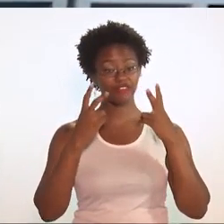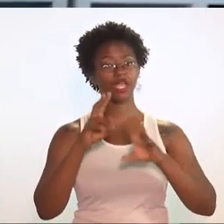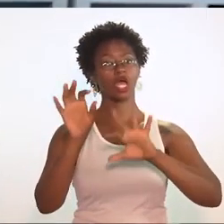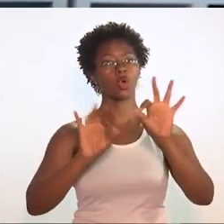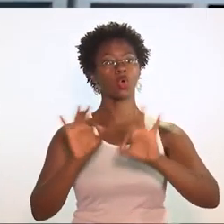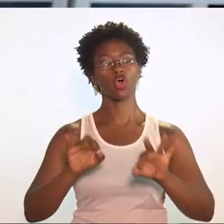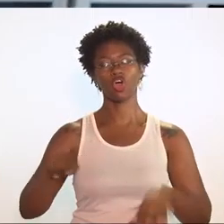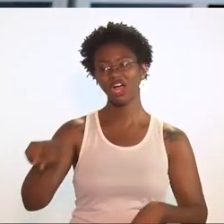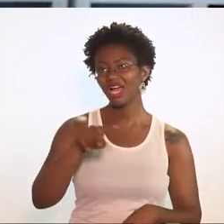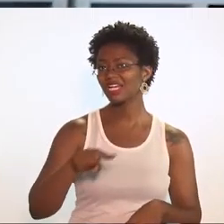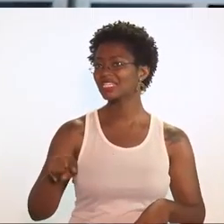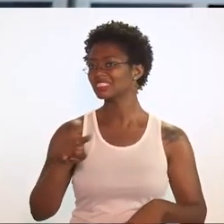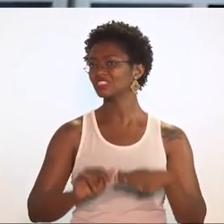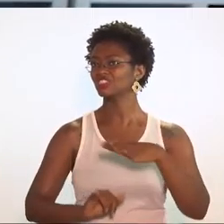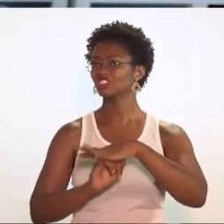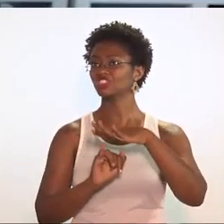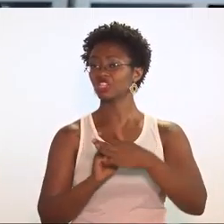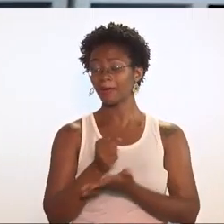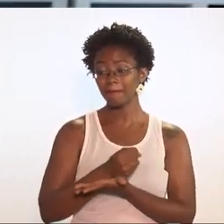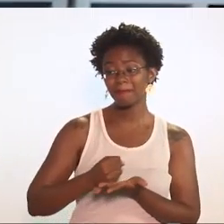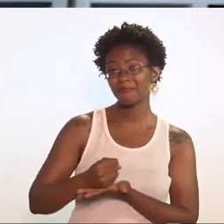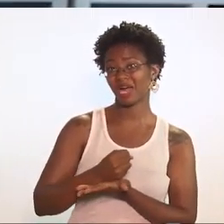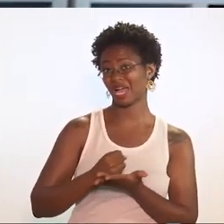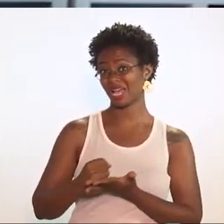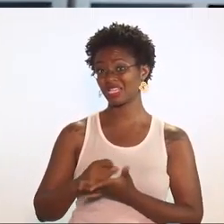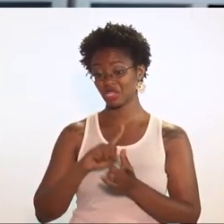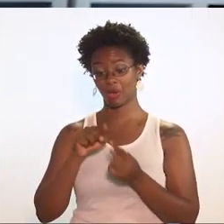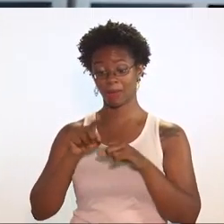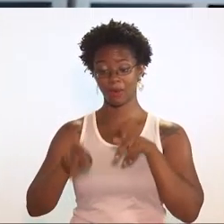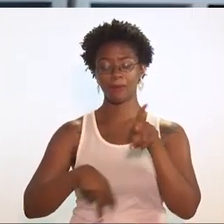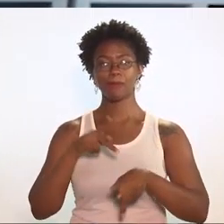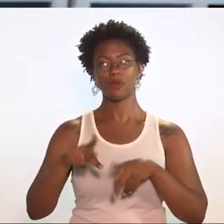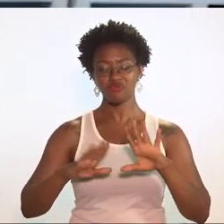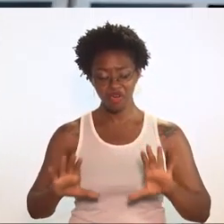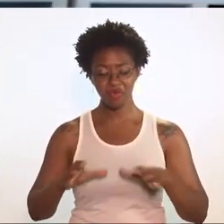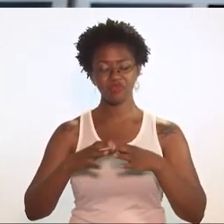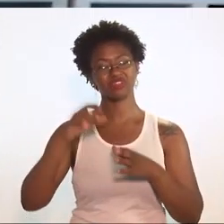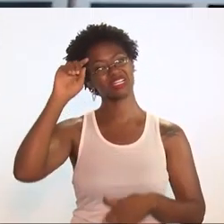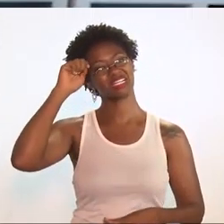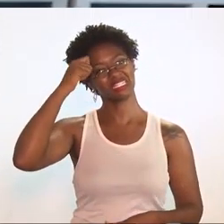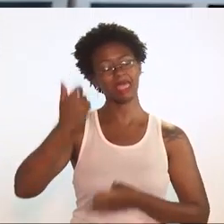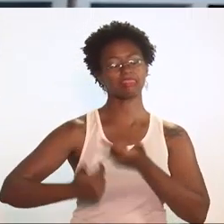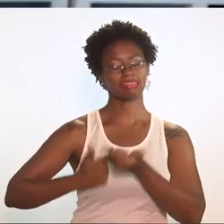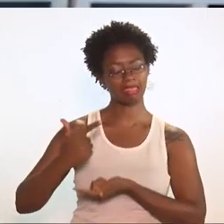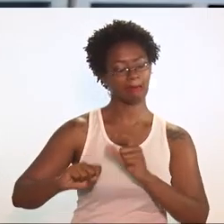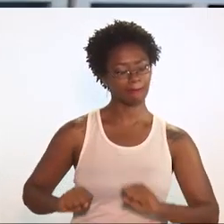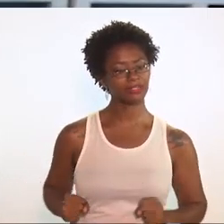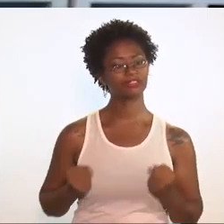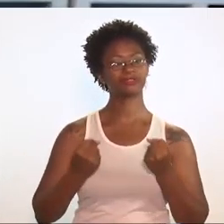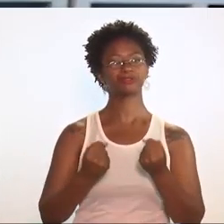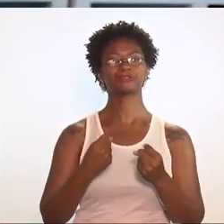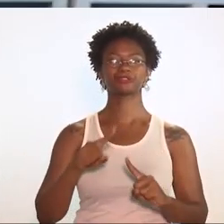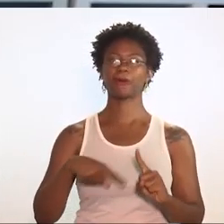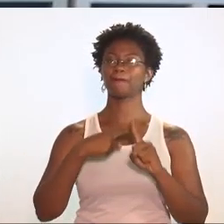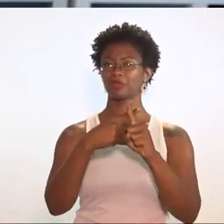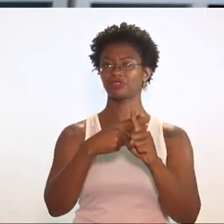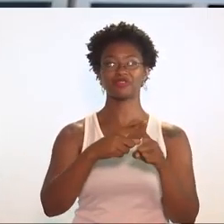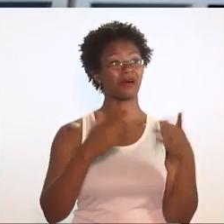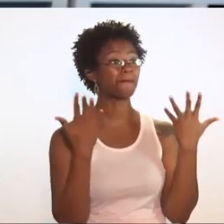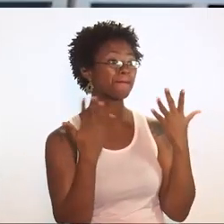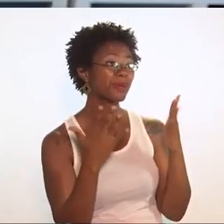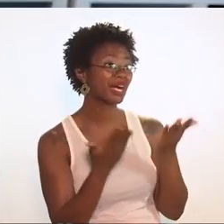esse trabalho tão importante, especialmente nesse momento difícil que a gente vem atravessando na sociedade brasileira, tanto do ponto de vista de